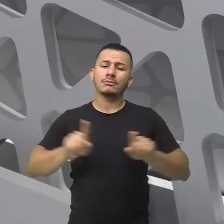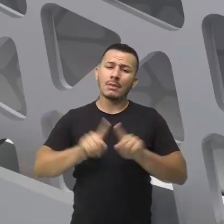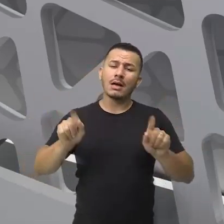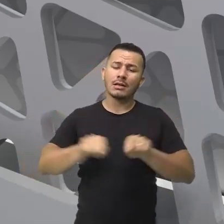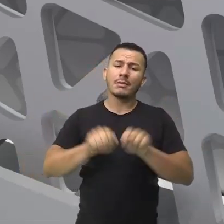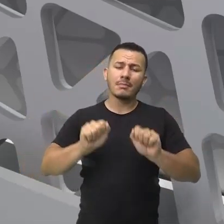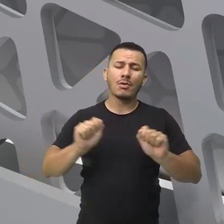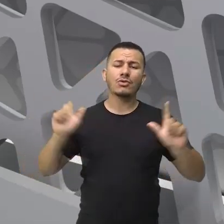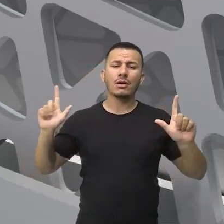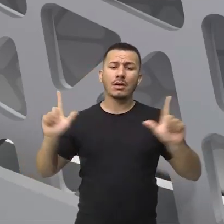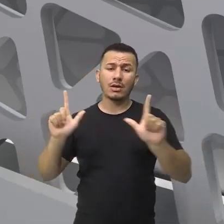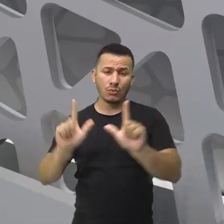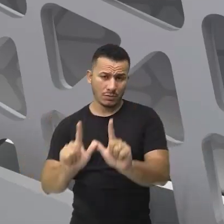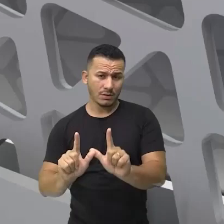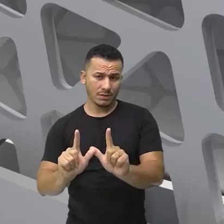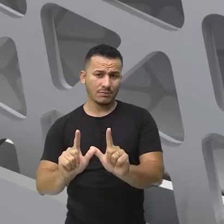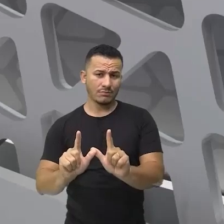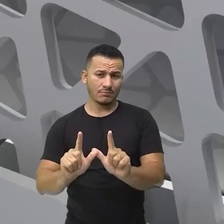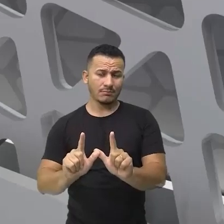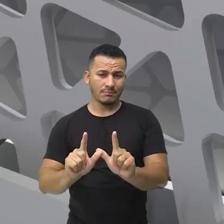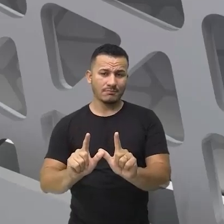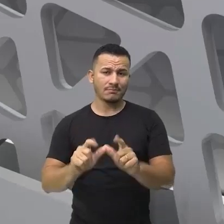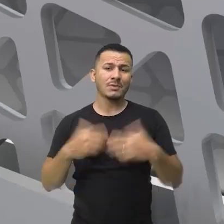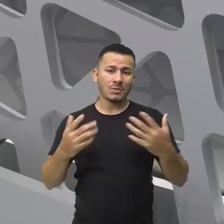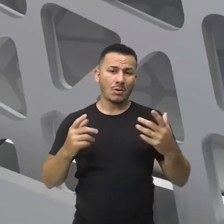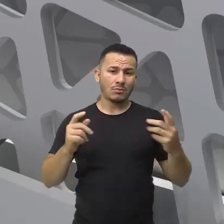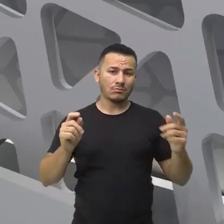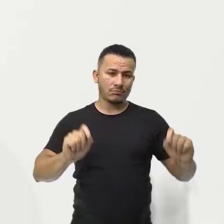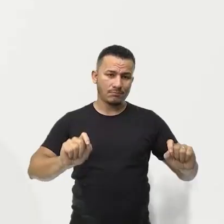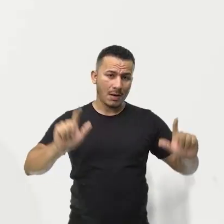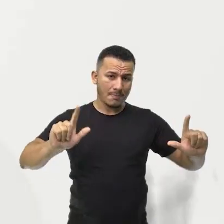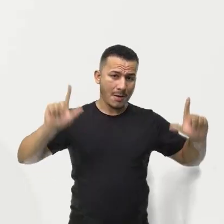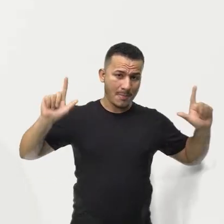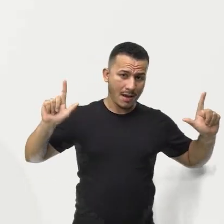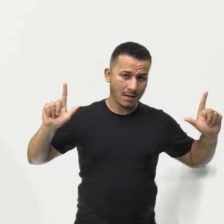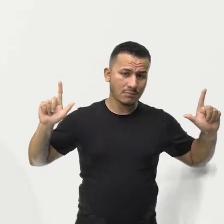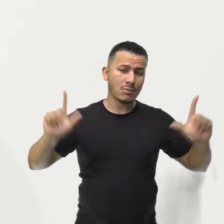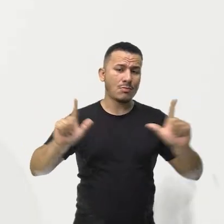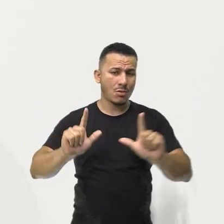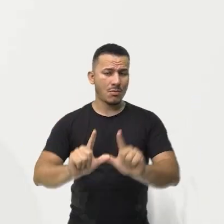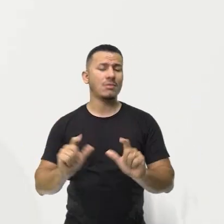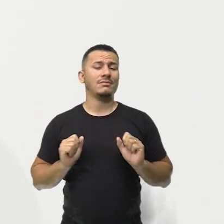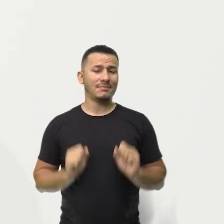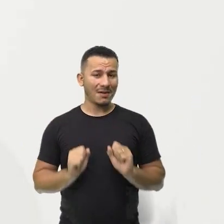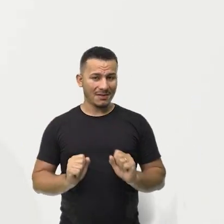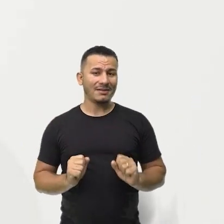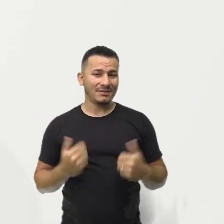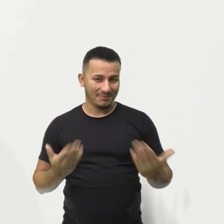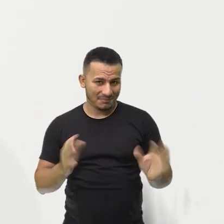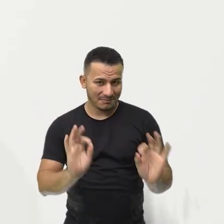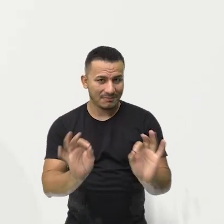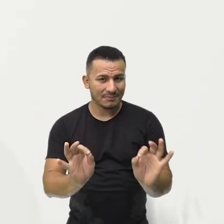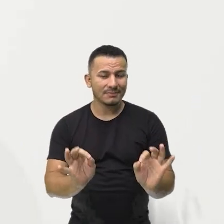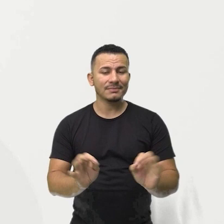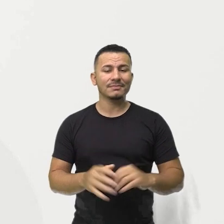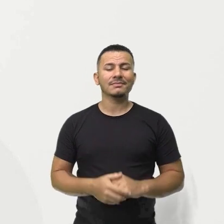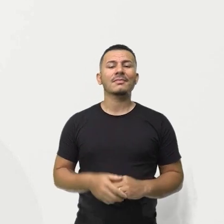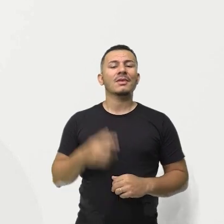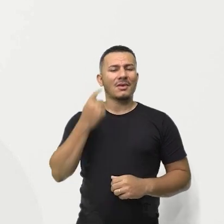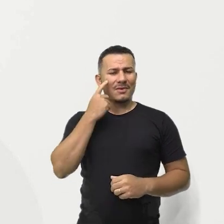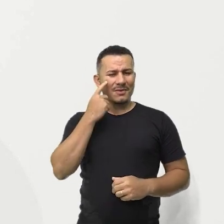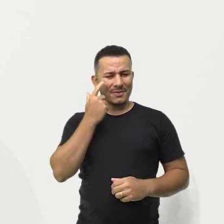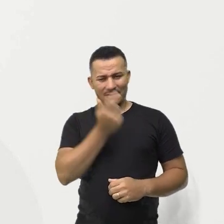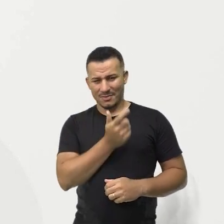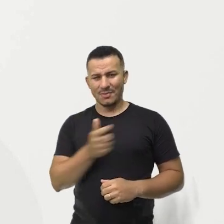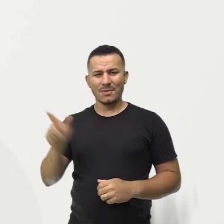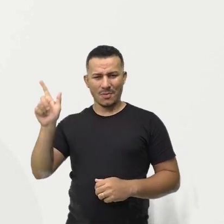Beleza? É isso, pessoal. Então vamos agora para mais uma etapa, porque a gente pode ampliar uma figura, mas a gente também pode reduzir uma